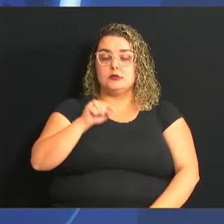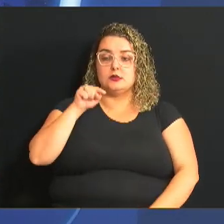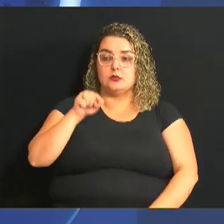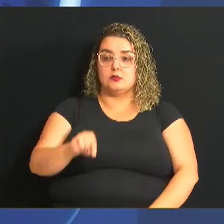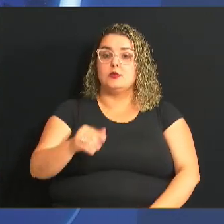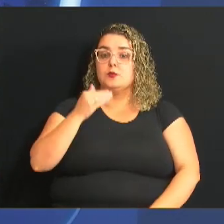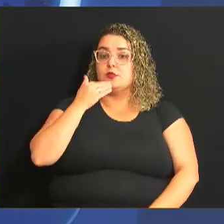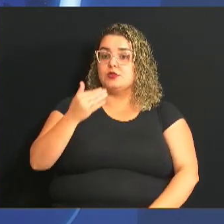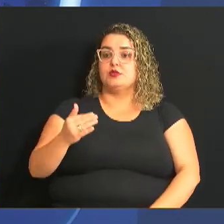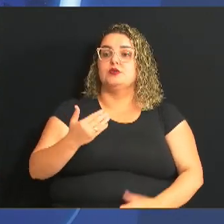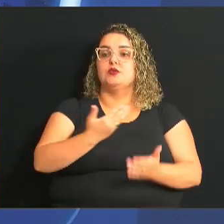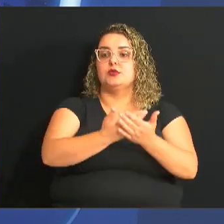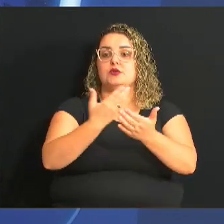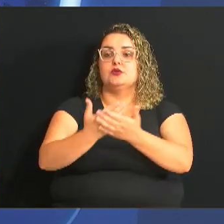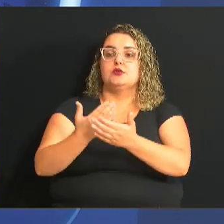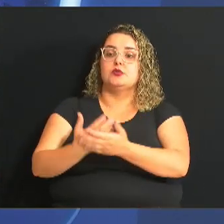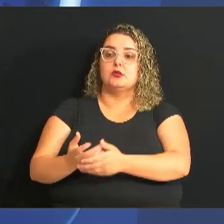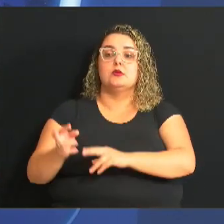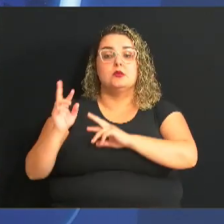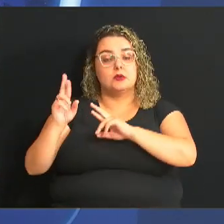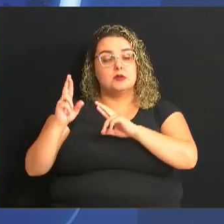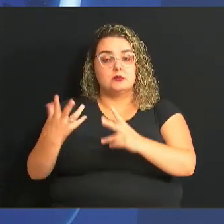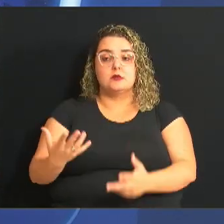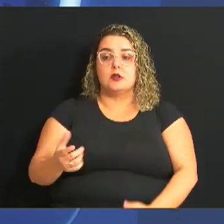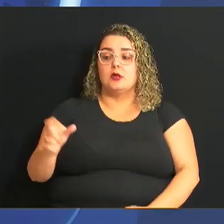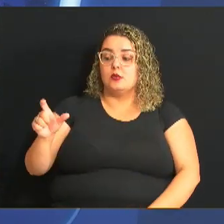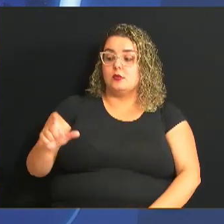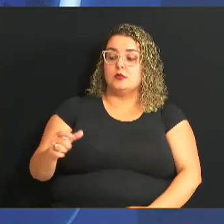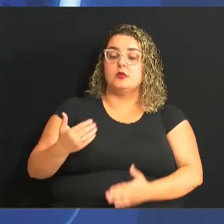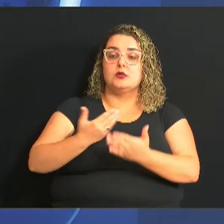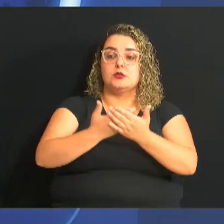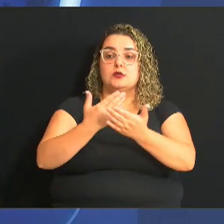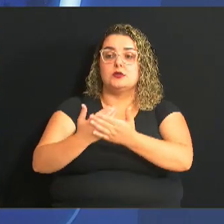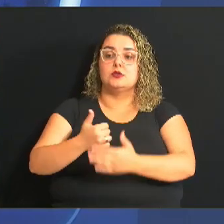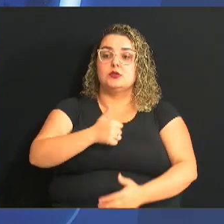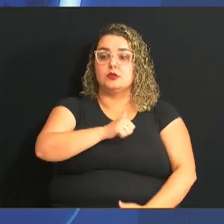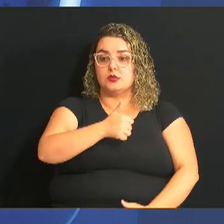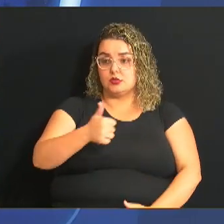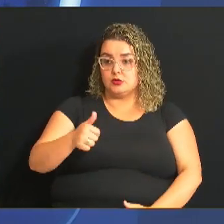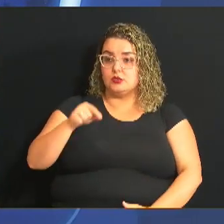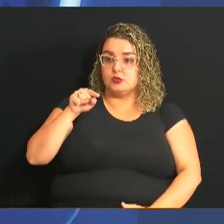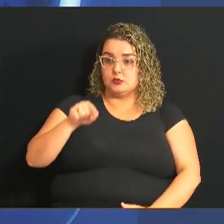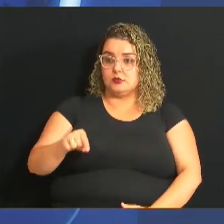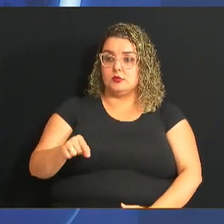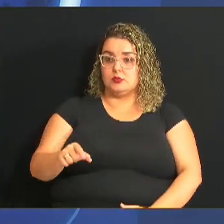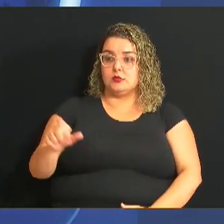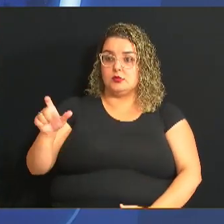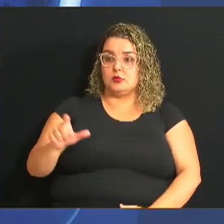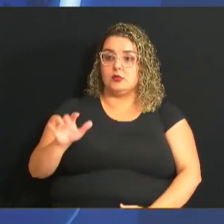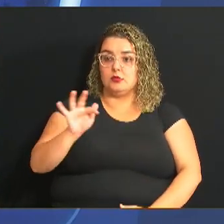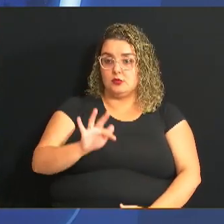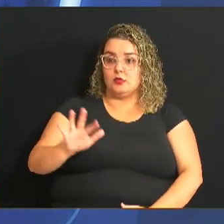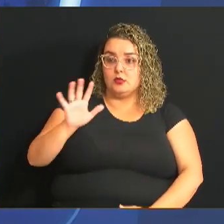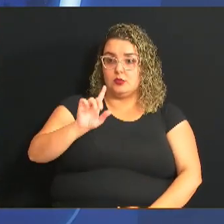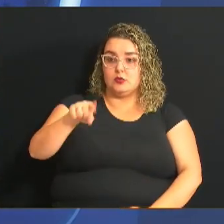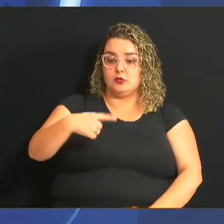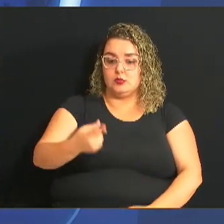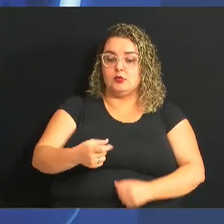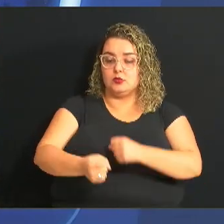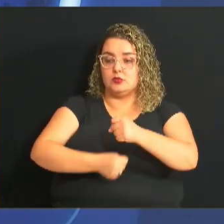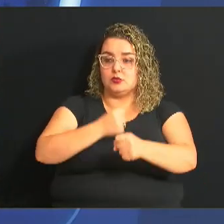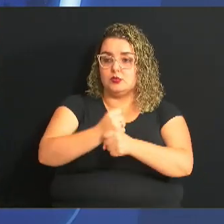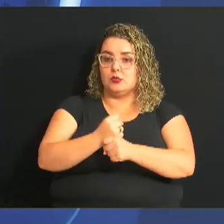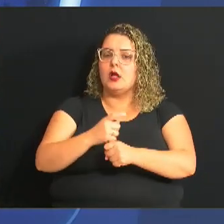para obter o bilhete único escolar e 11 mil para o bilhete único universitário no próximo ano. Tem